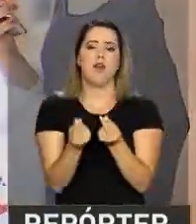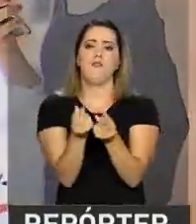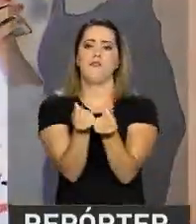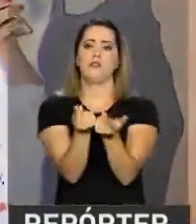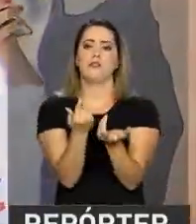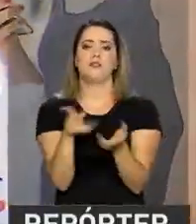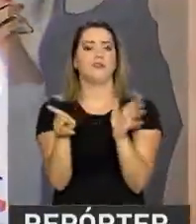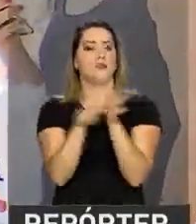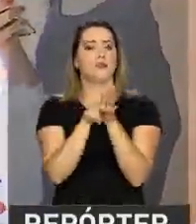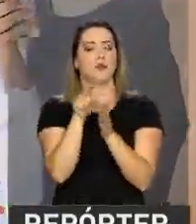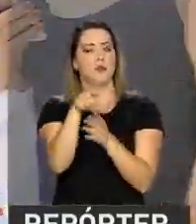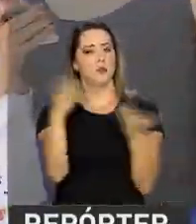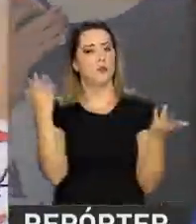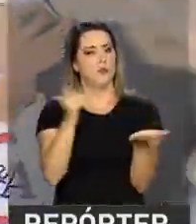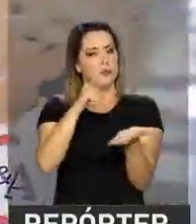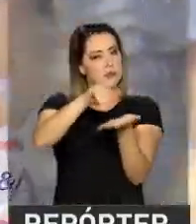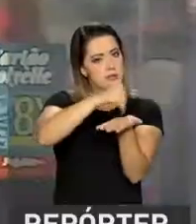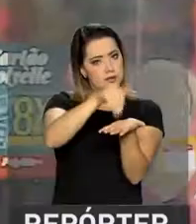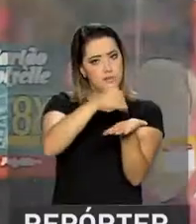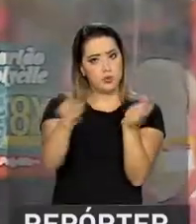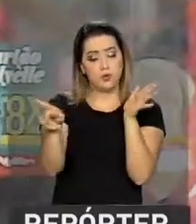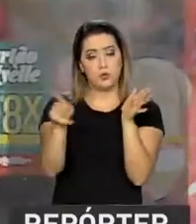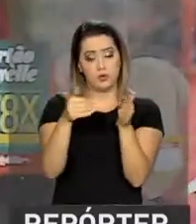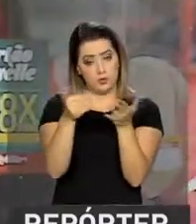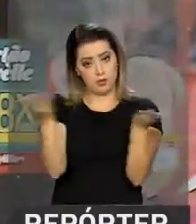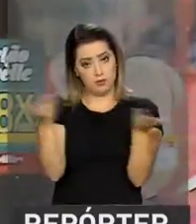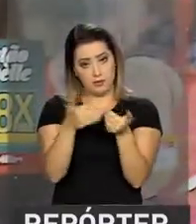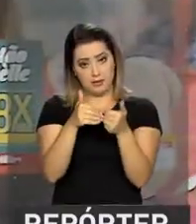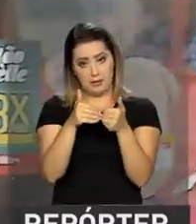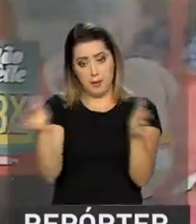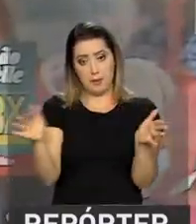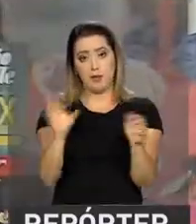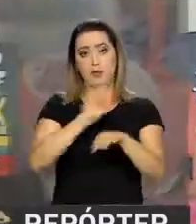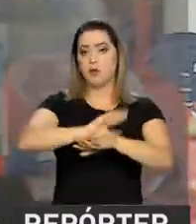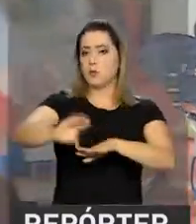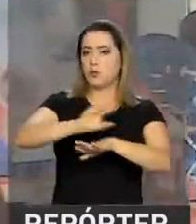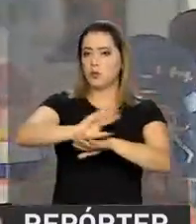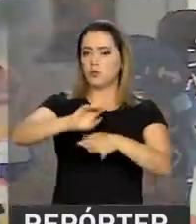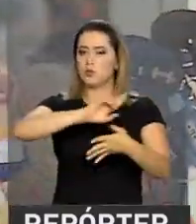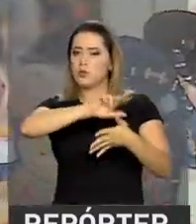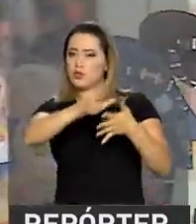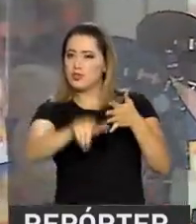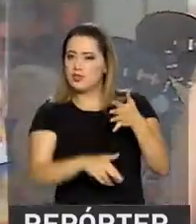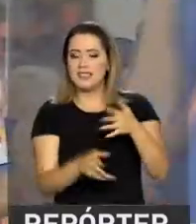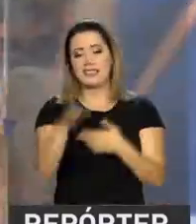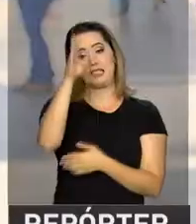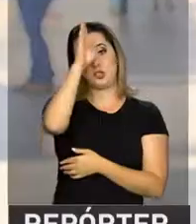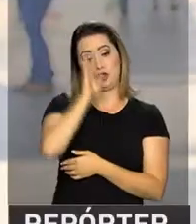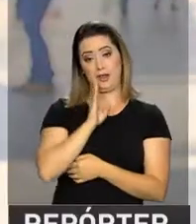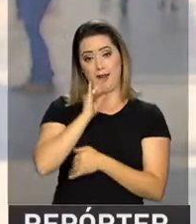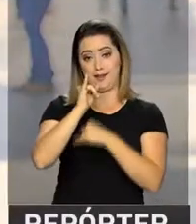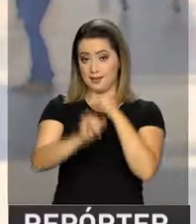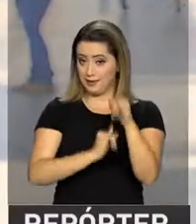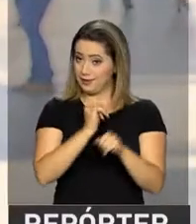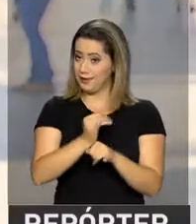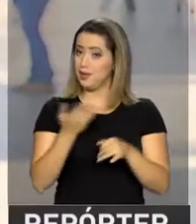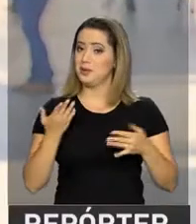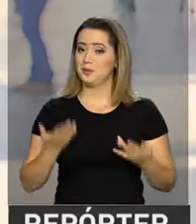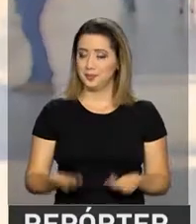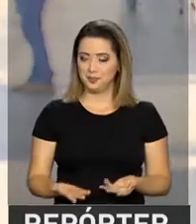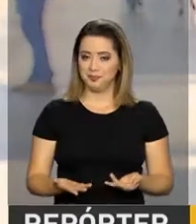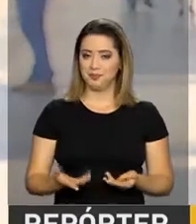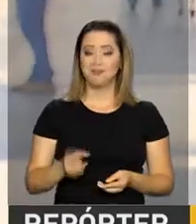está com inscrições abertas para um conjunto de cursos gratuitos na internet a idéia é orientar